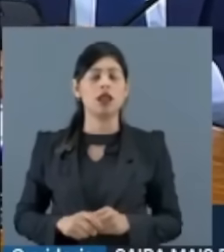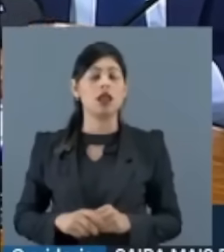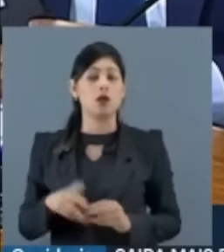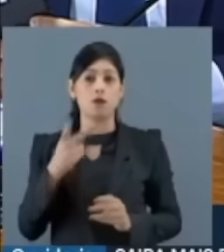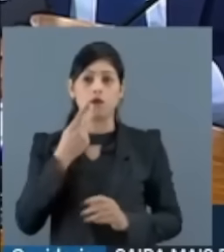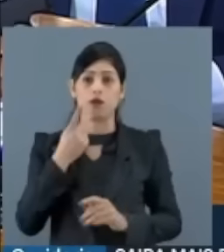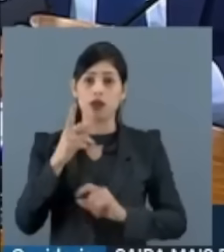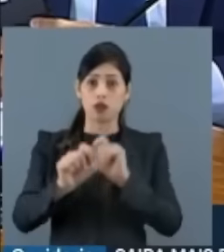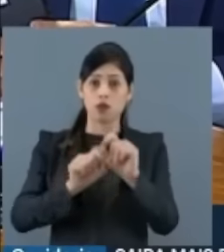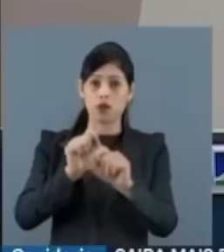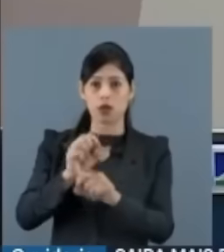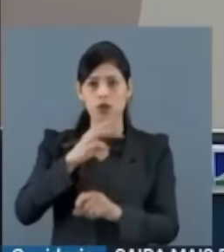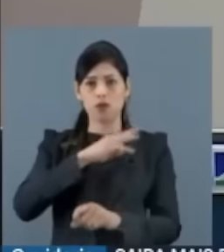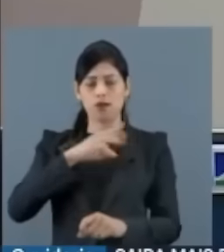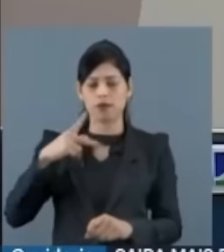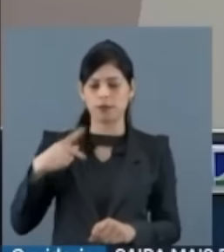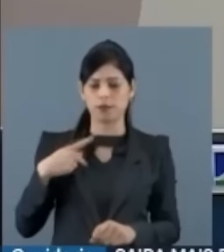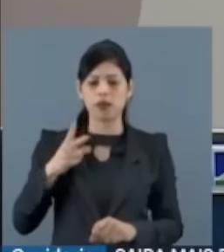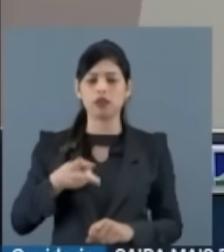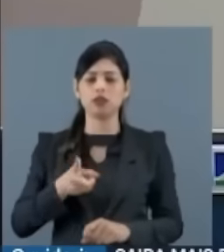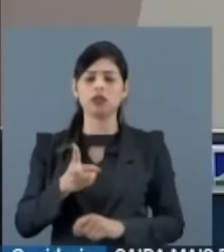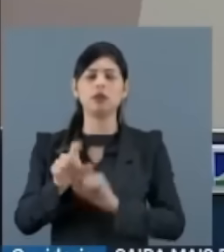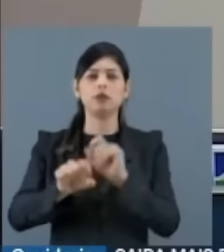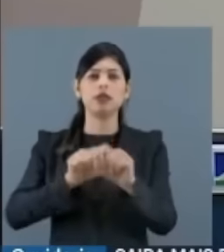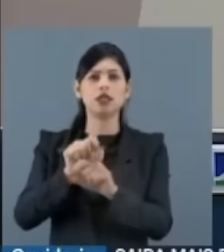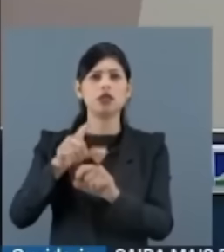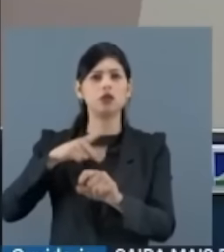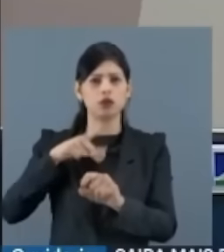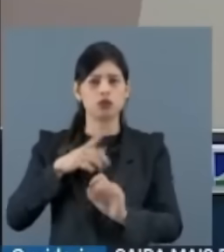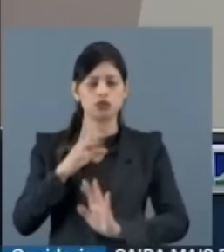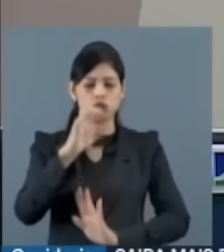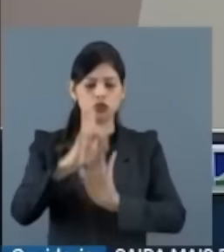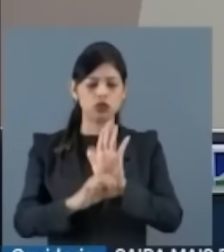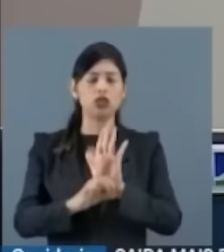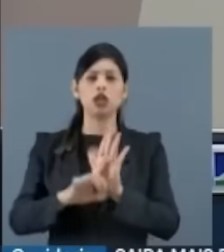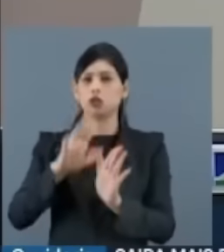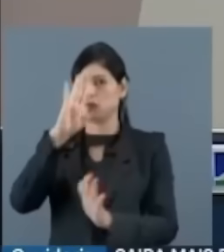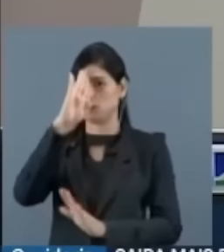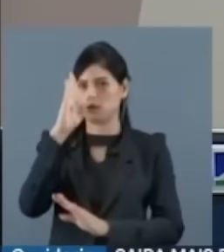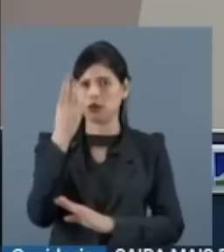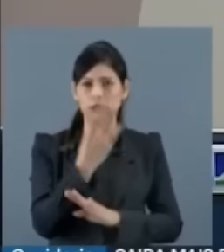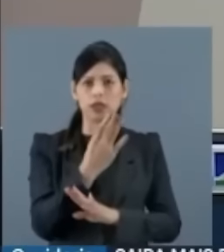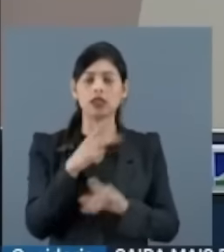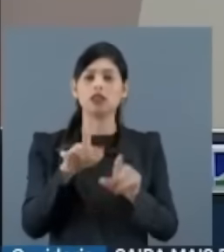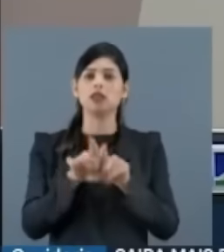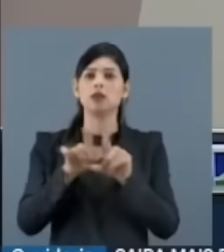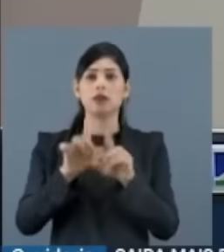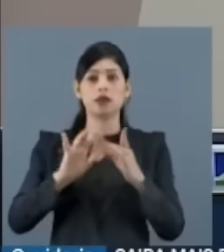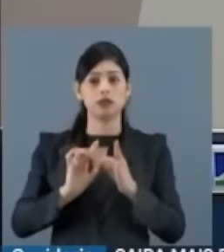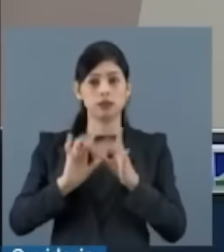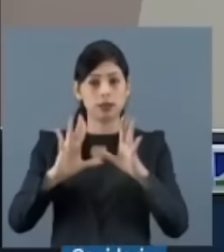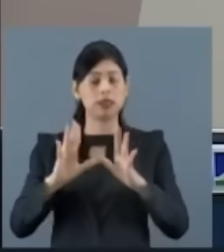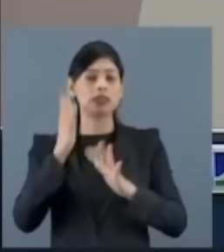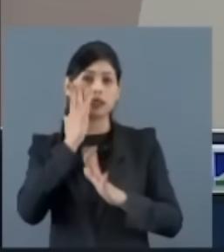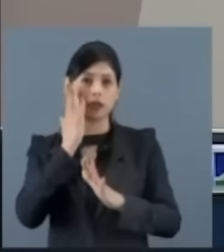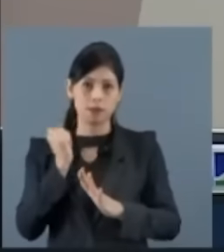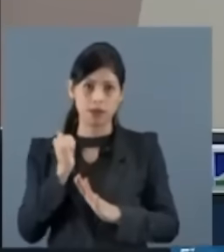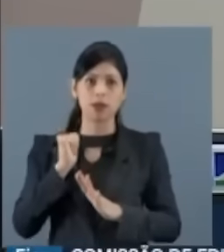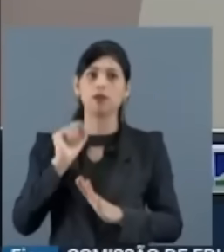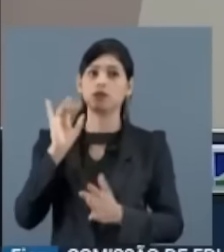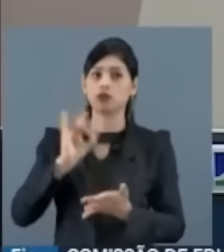procurar preservar todos os direitos fundamentais e todas as liberdades mas nós sabemos que